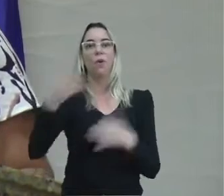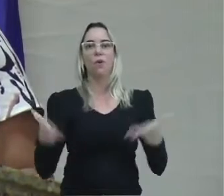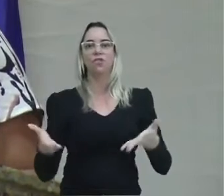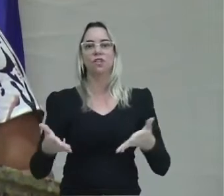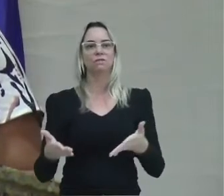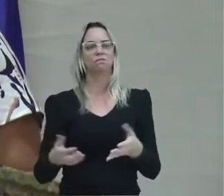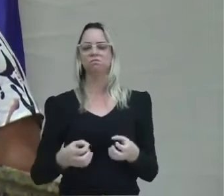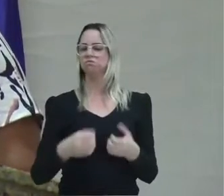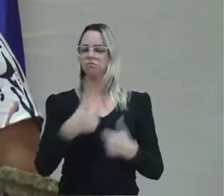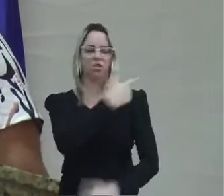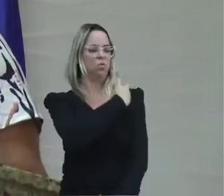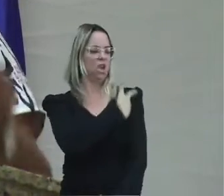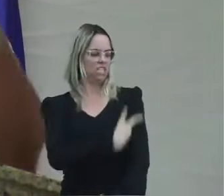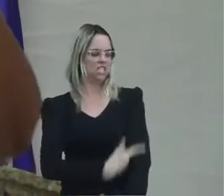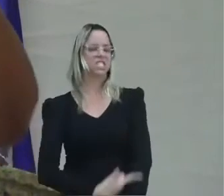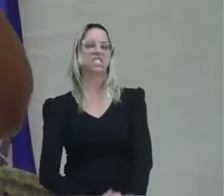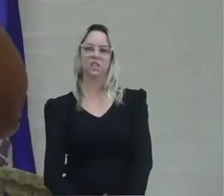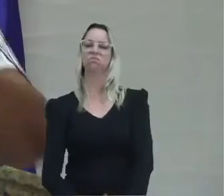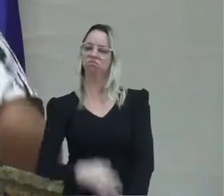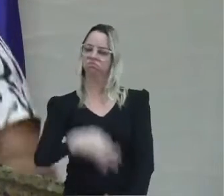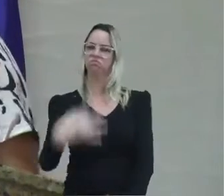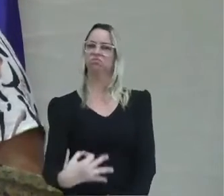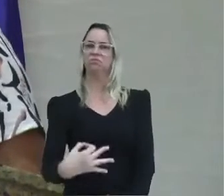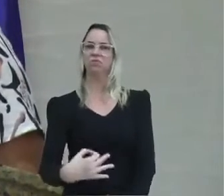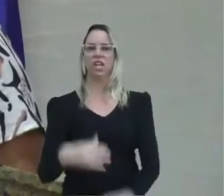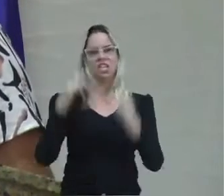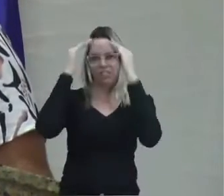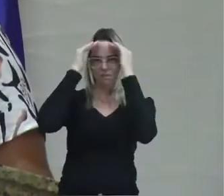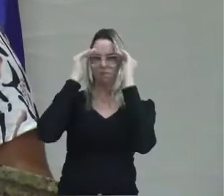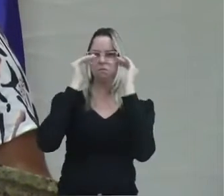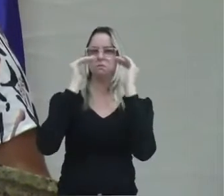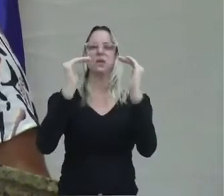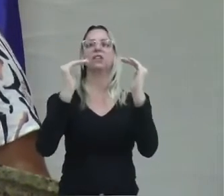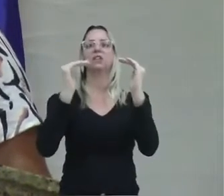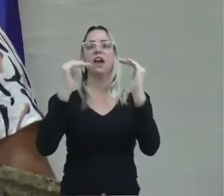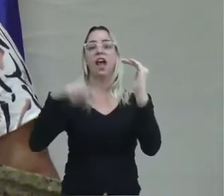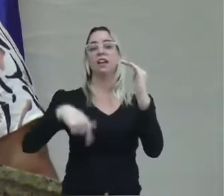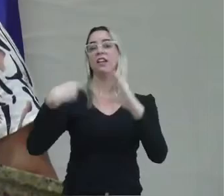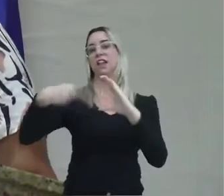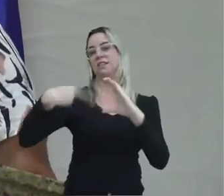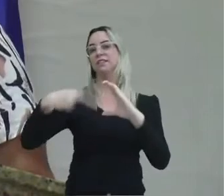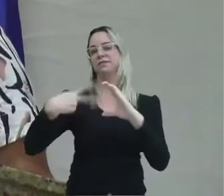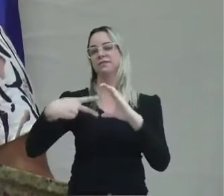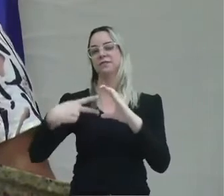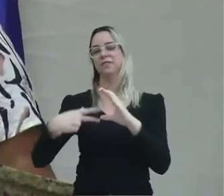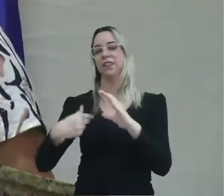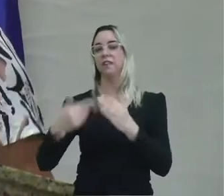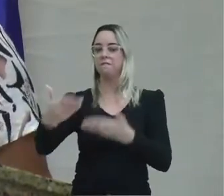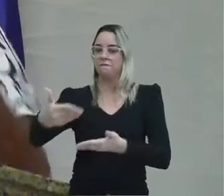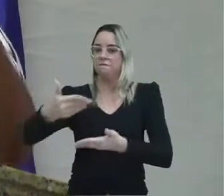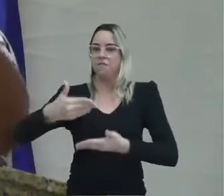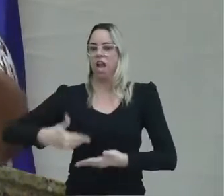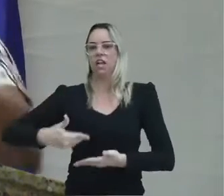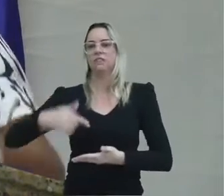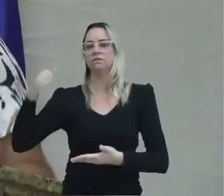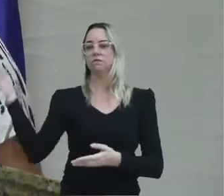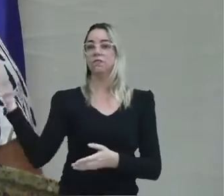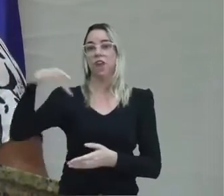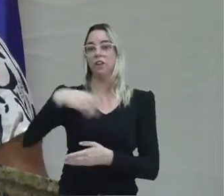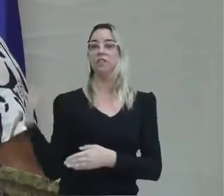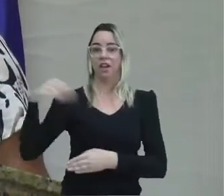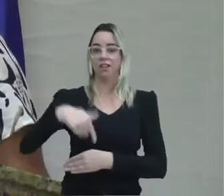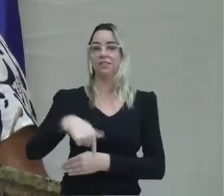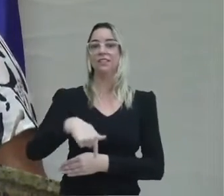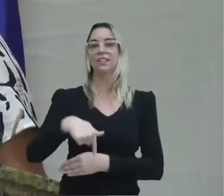muito educada, de uma forma muito respeitosa com esta casa. Vi aqui para externar